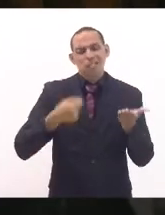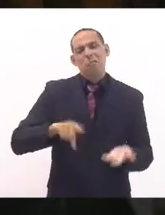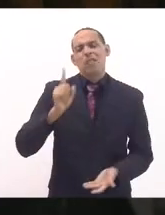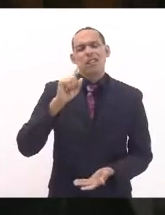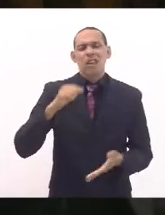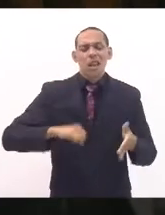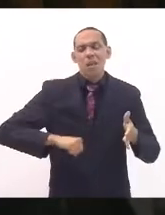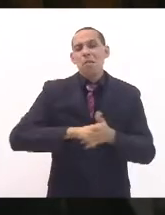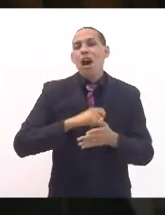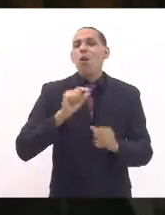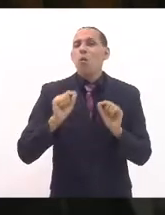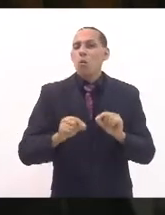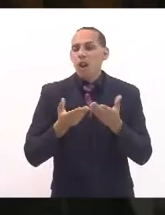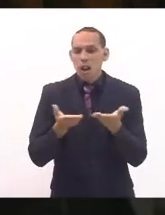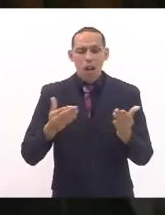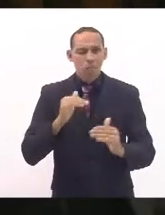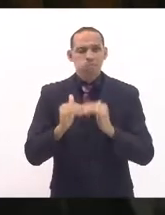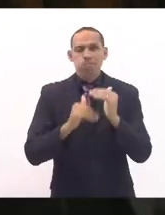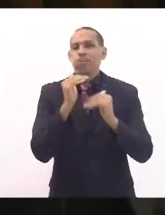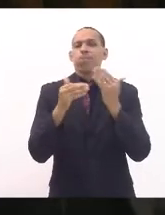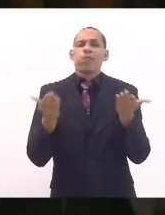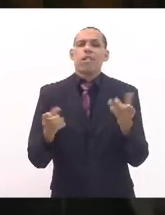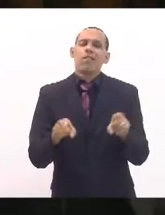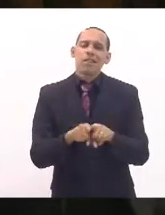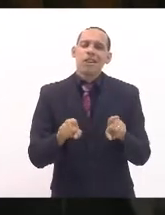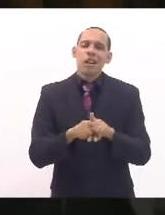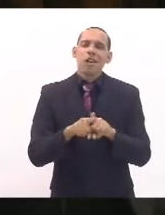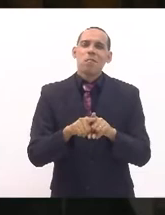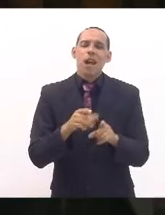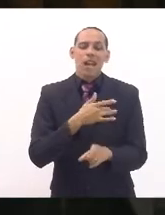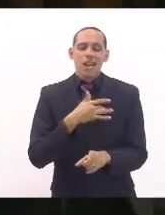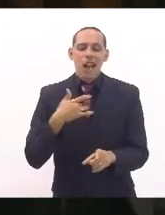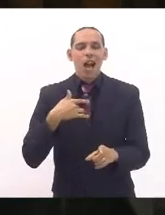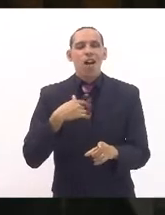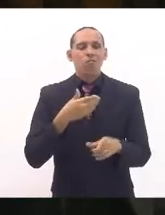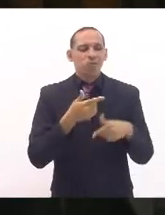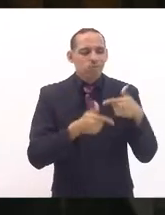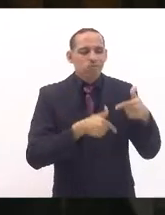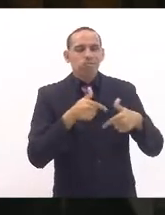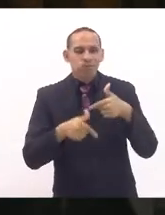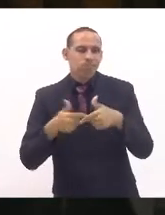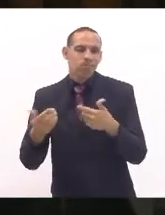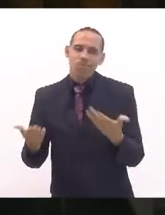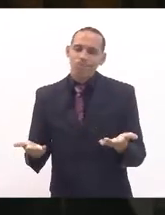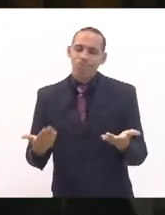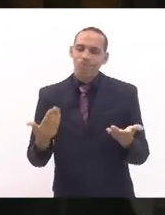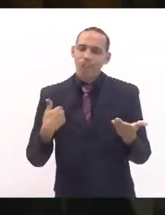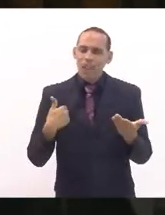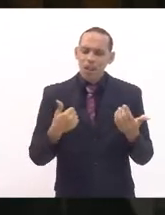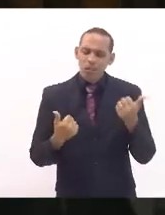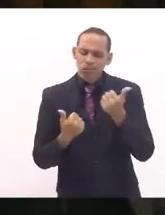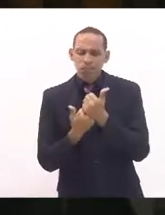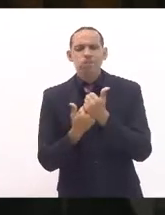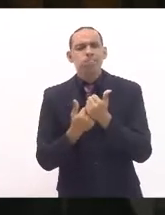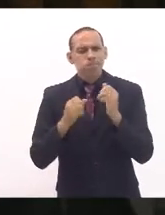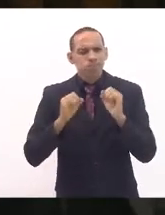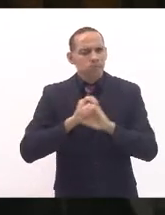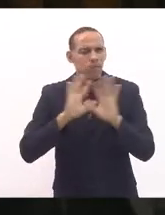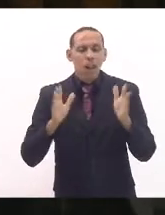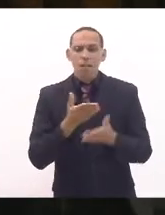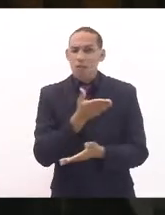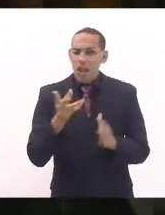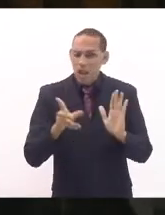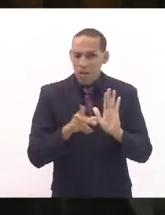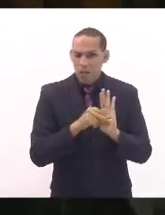impactando o seu desenvolvimento, impactando nossos serviços de saúde. Então, declaro esse apoio, peço aos deputados que emendaram